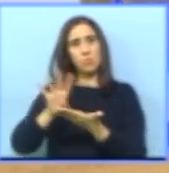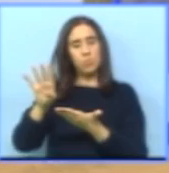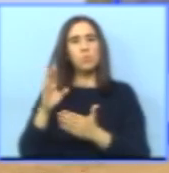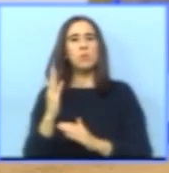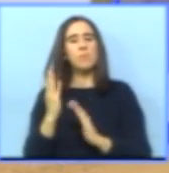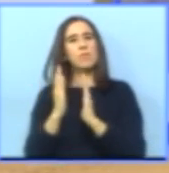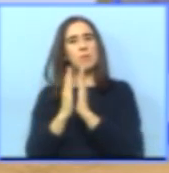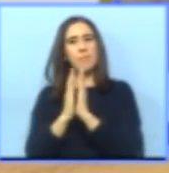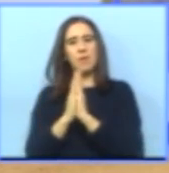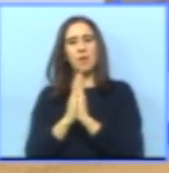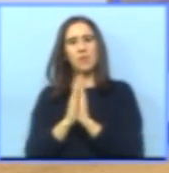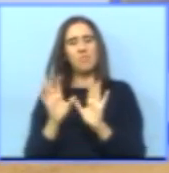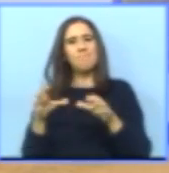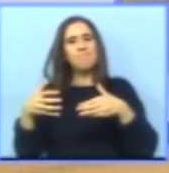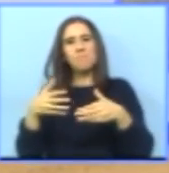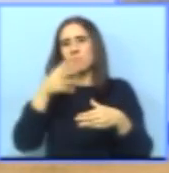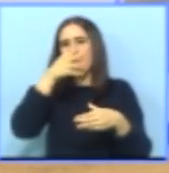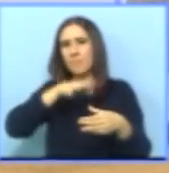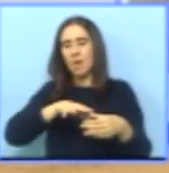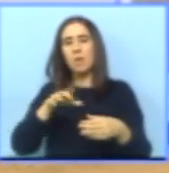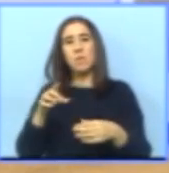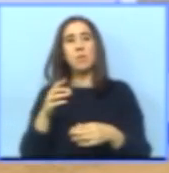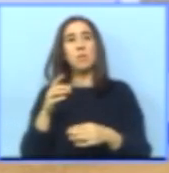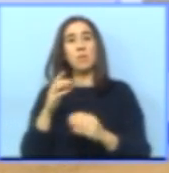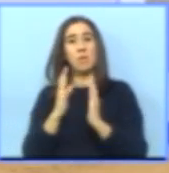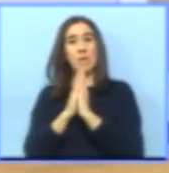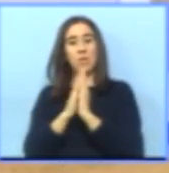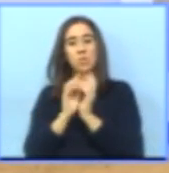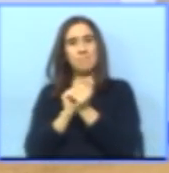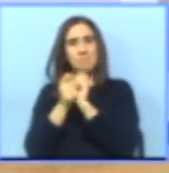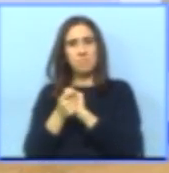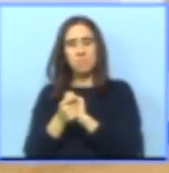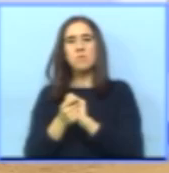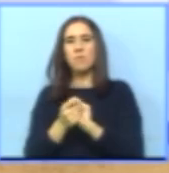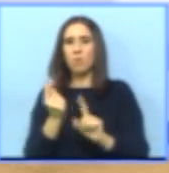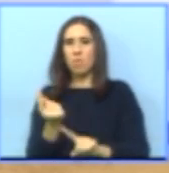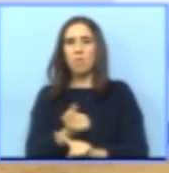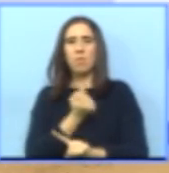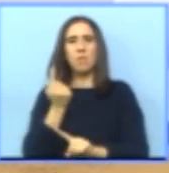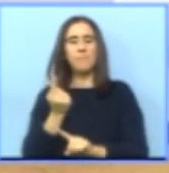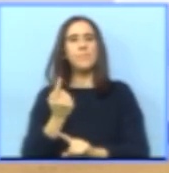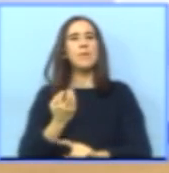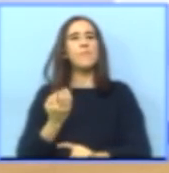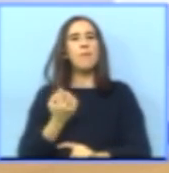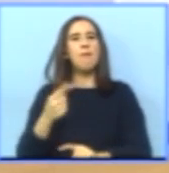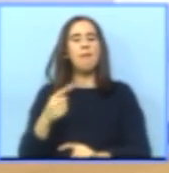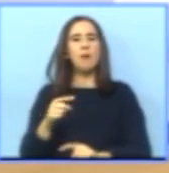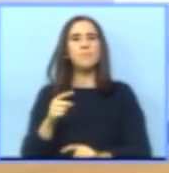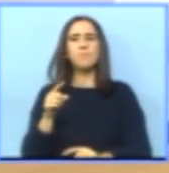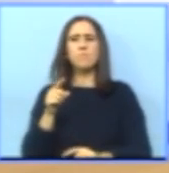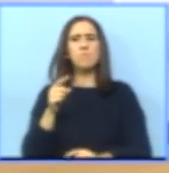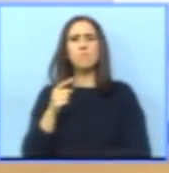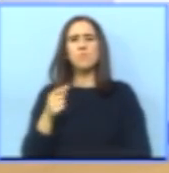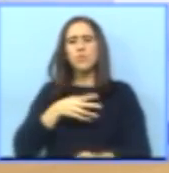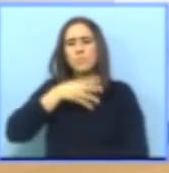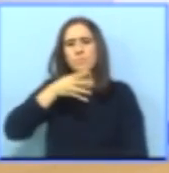Igreja e a restauração, mesmo pela Igreja, foi demorada. E portanto, há aqui questões que não são fáceis